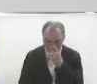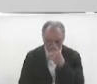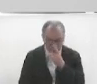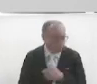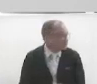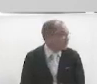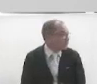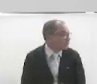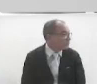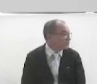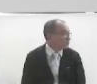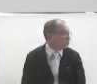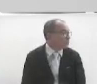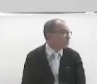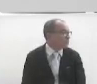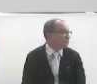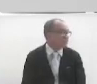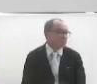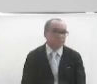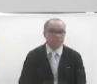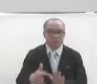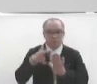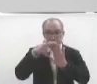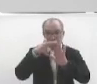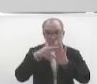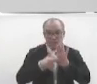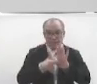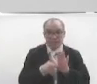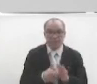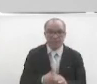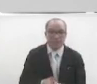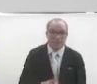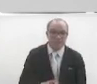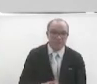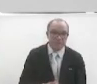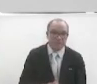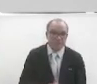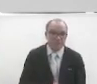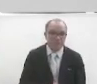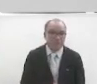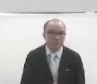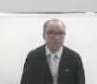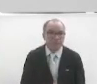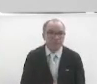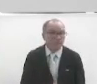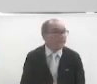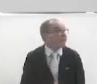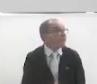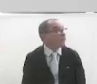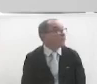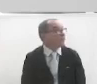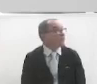é mas para fazer relato tem tempo E aí